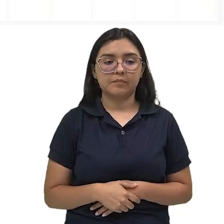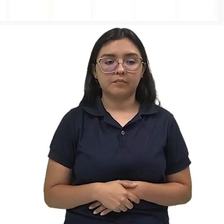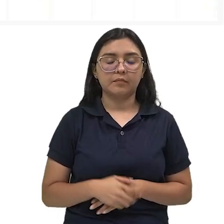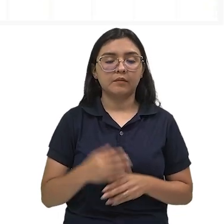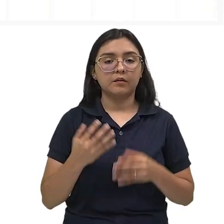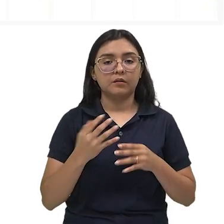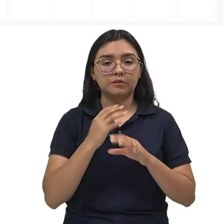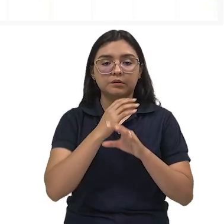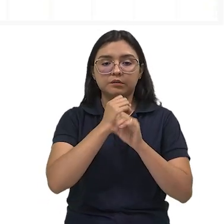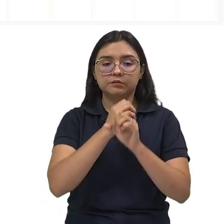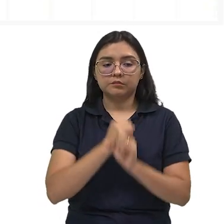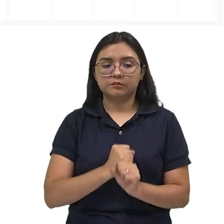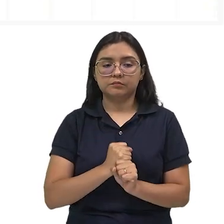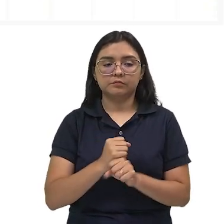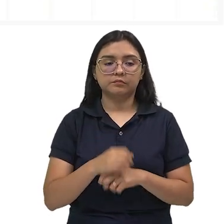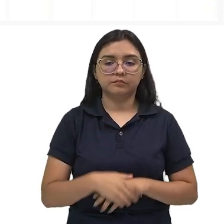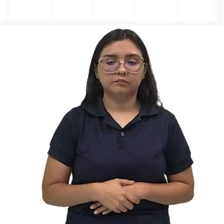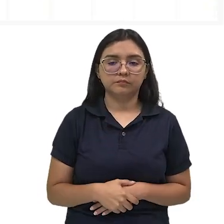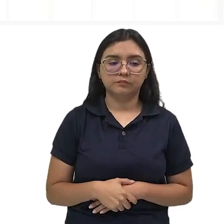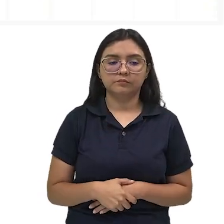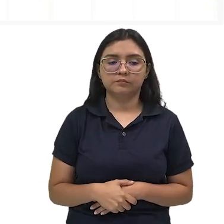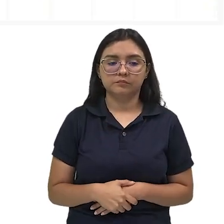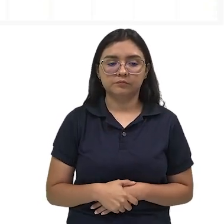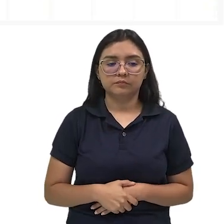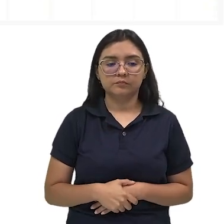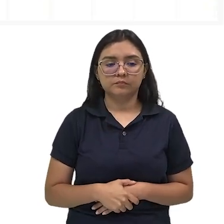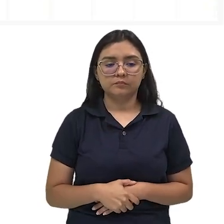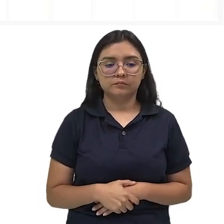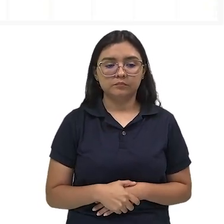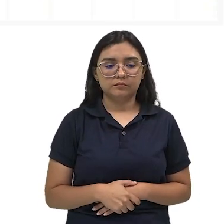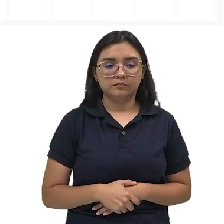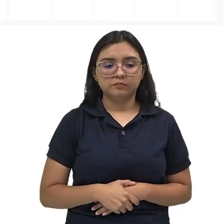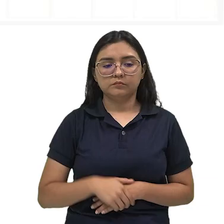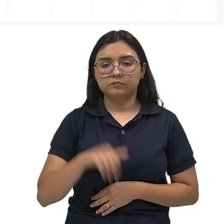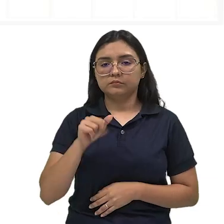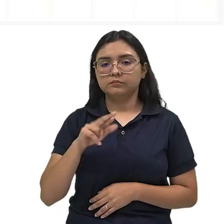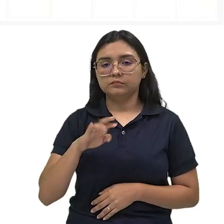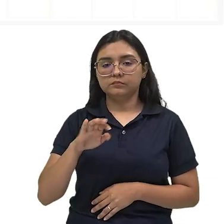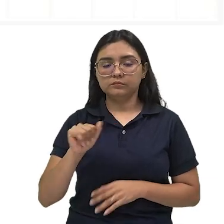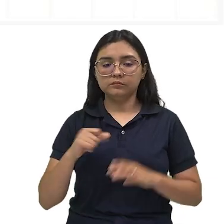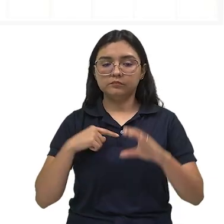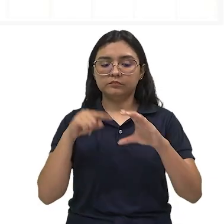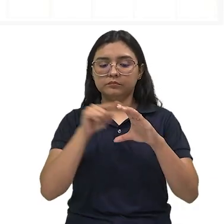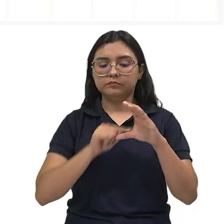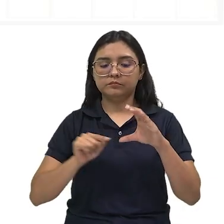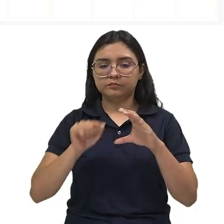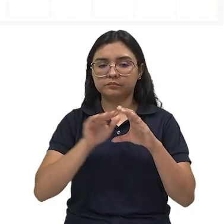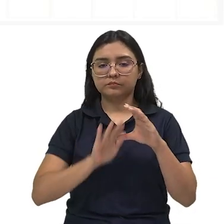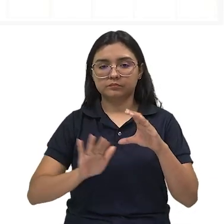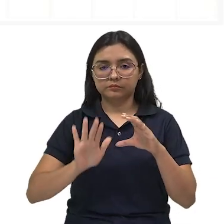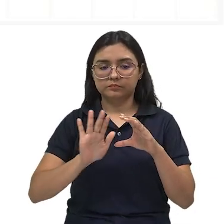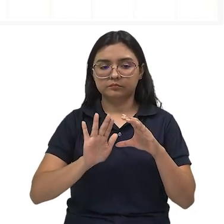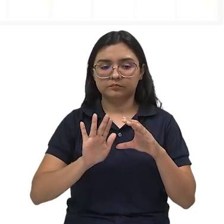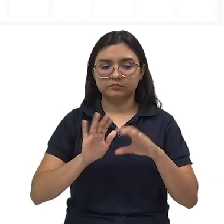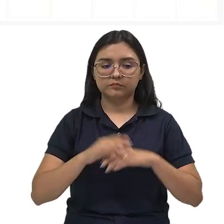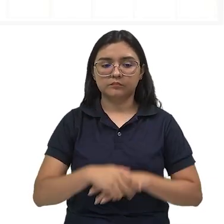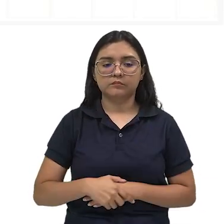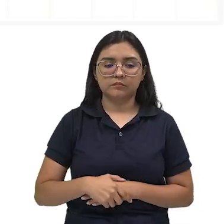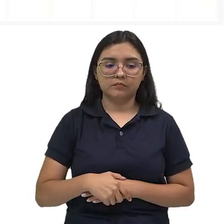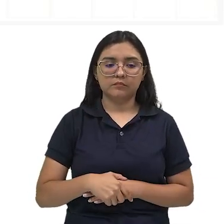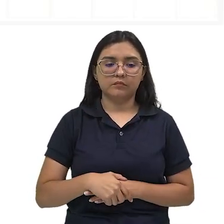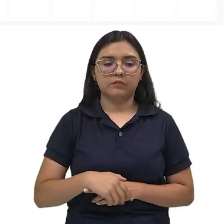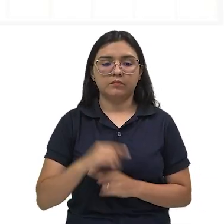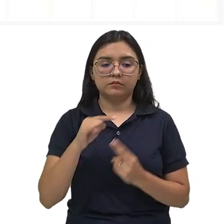quero calcular, né, a área do círculo. Como é que é a área?